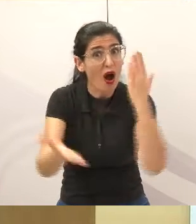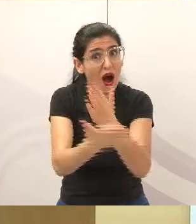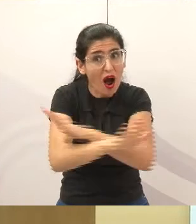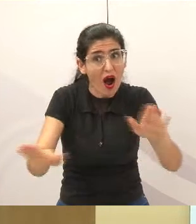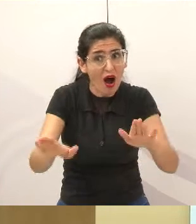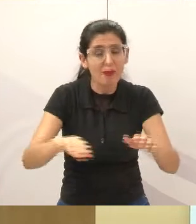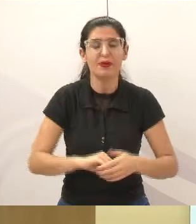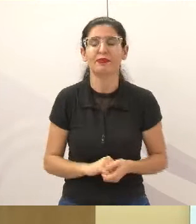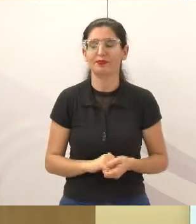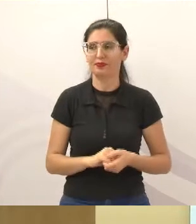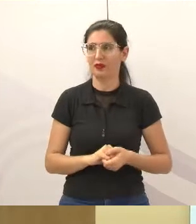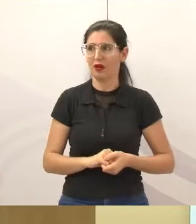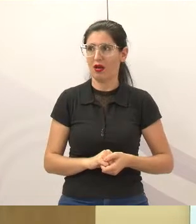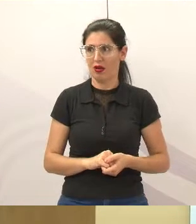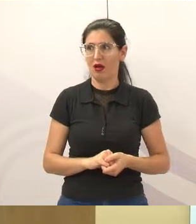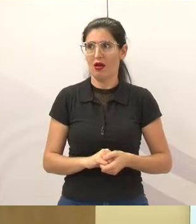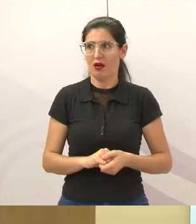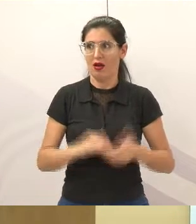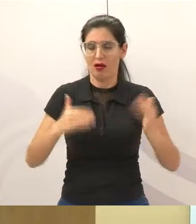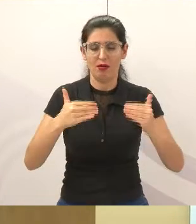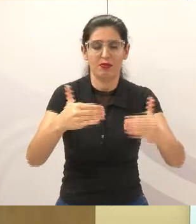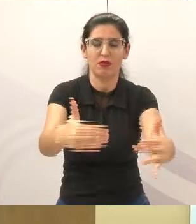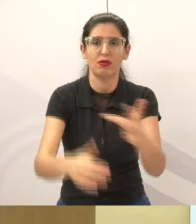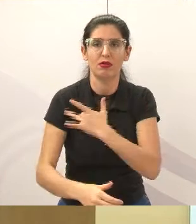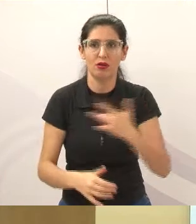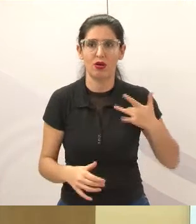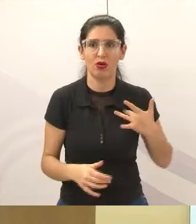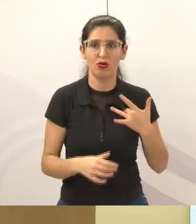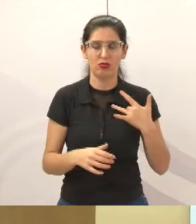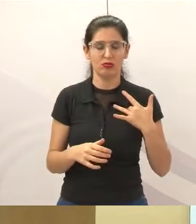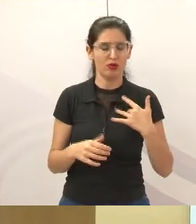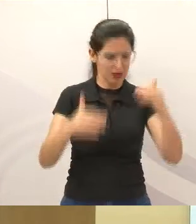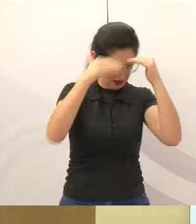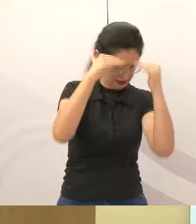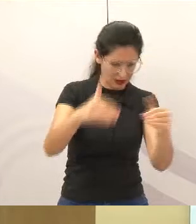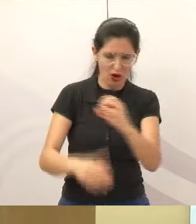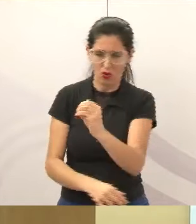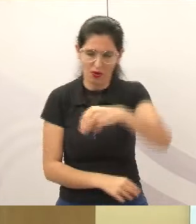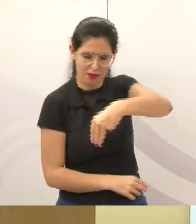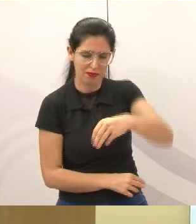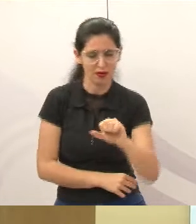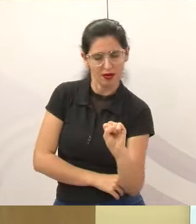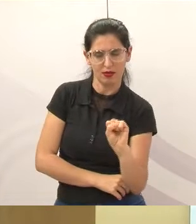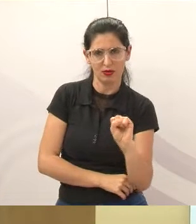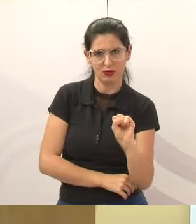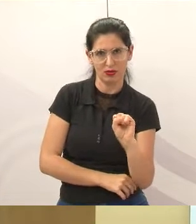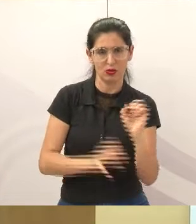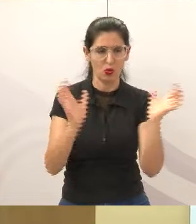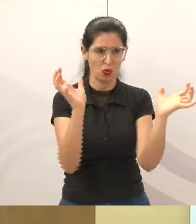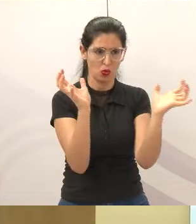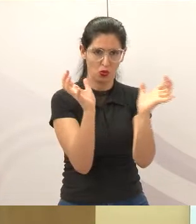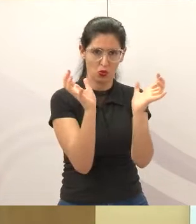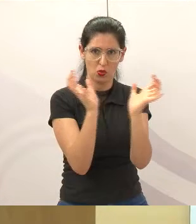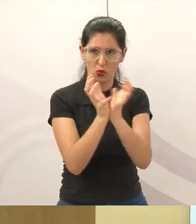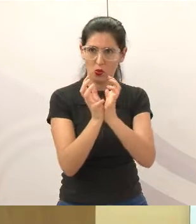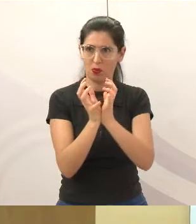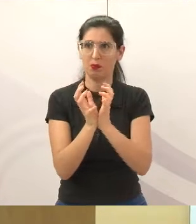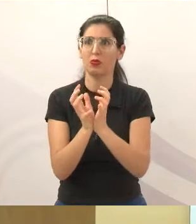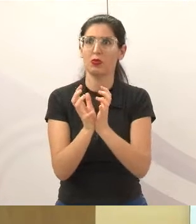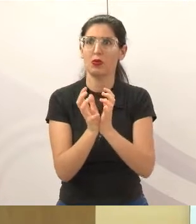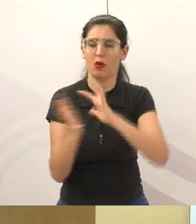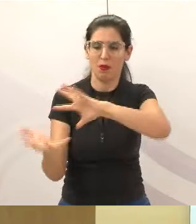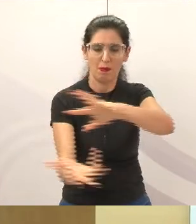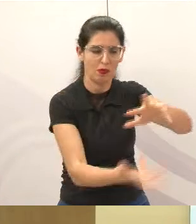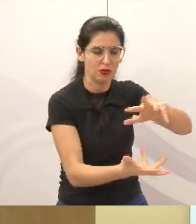de acordo com a OMS e o Ministério da Saúde, as máscaras, ainda que caseiras, ou seja, de pano,